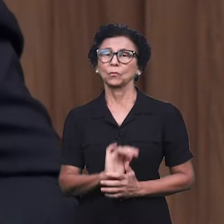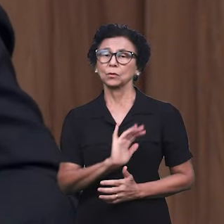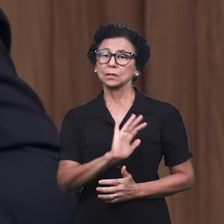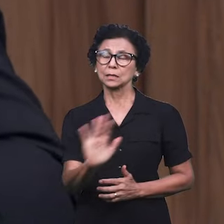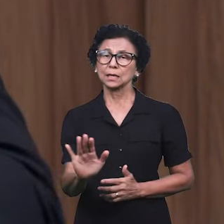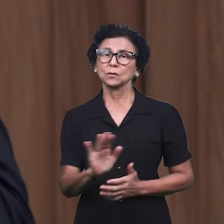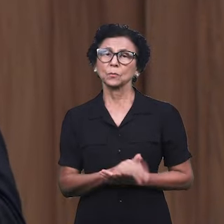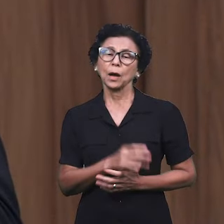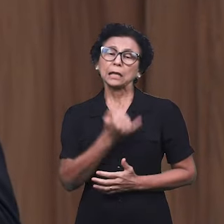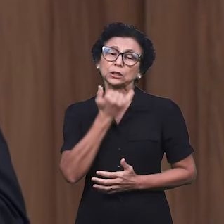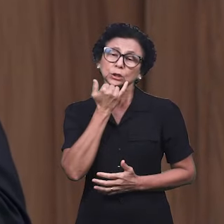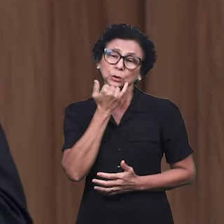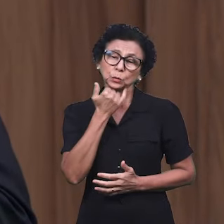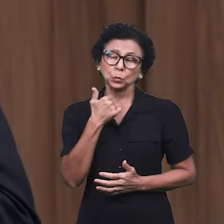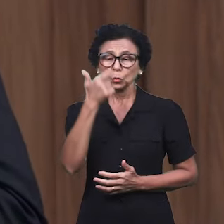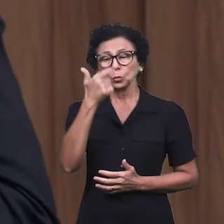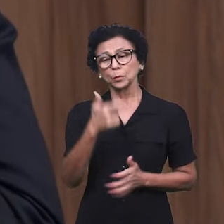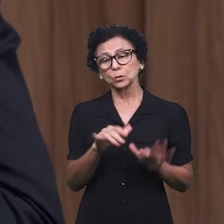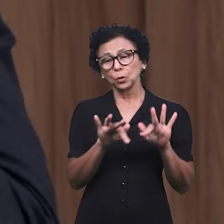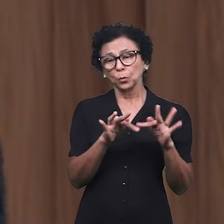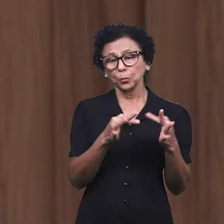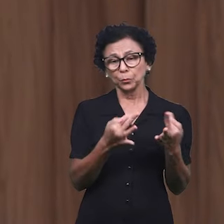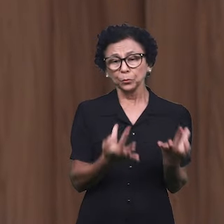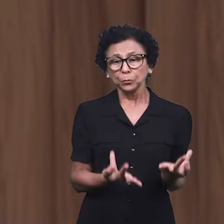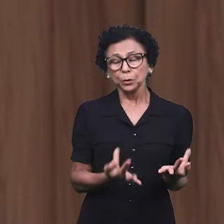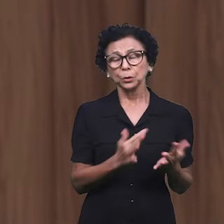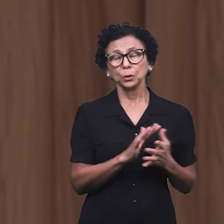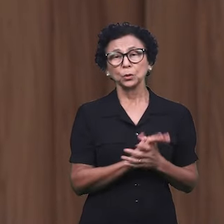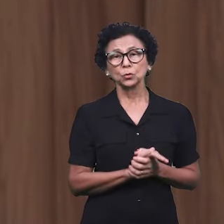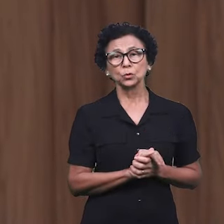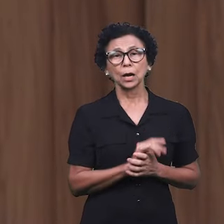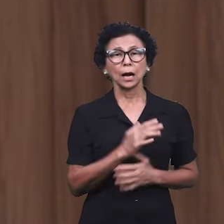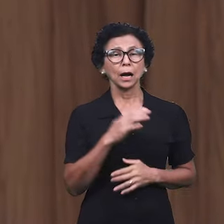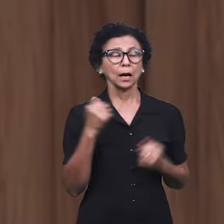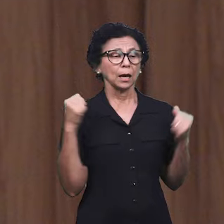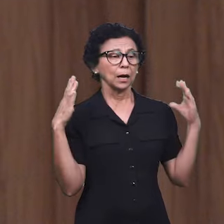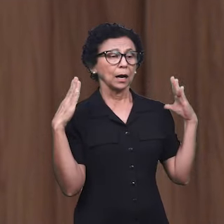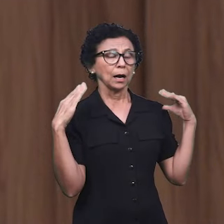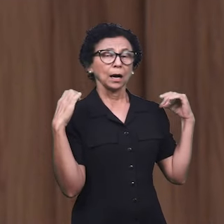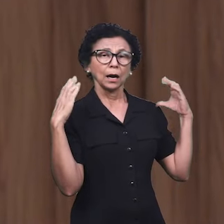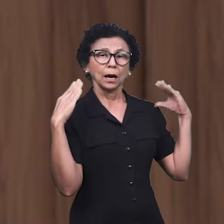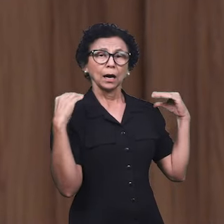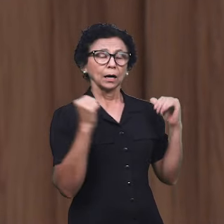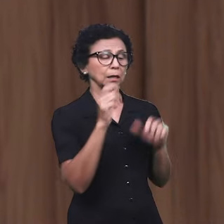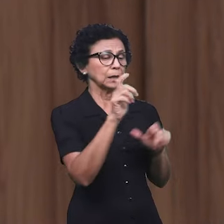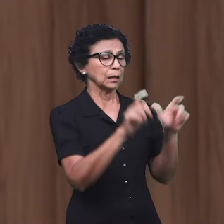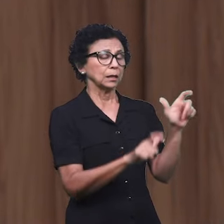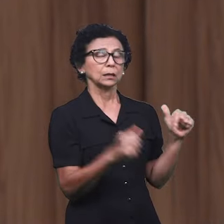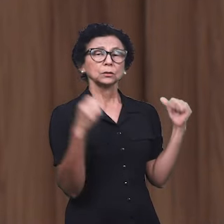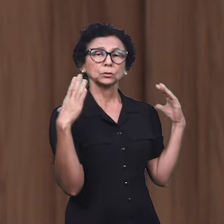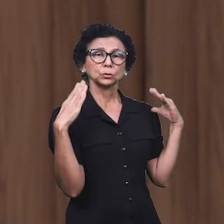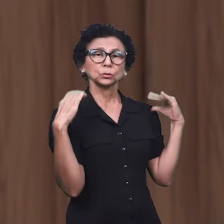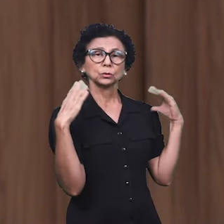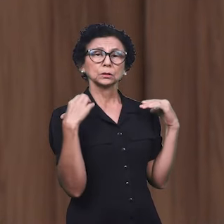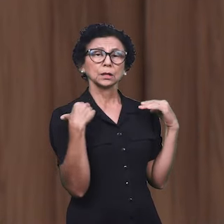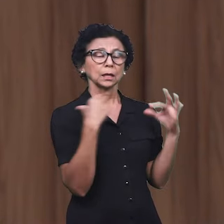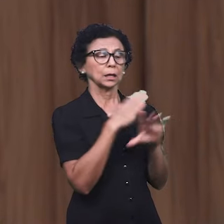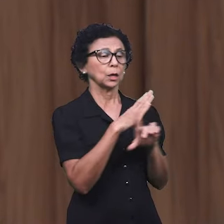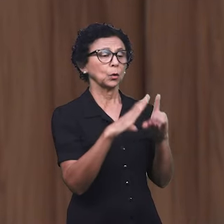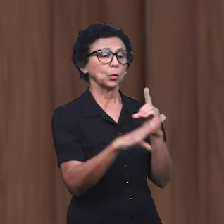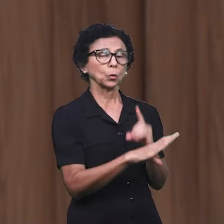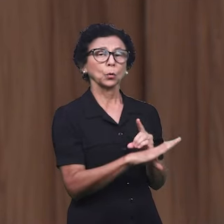humildade e culto a anjos. Portanto, uma das interferências hoje é esse